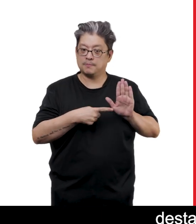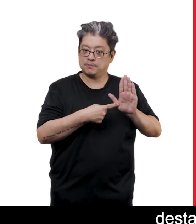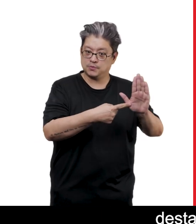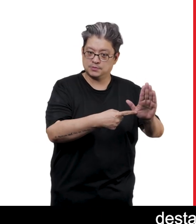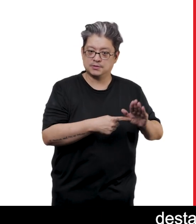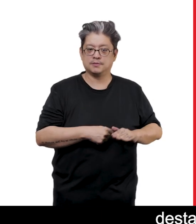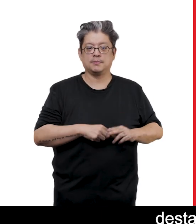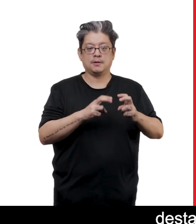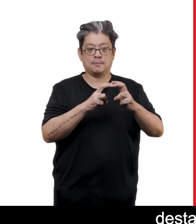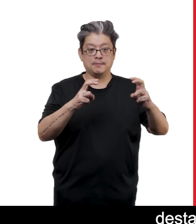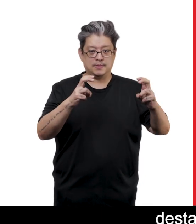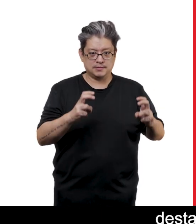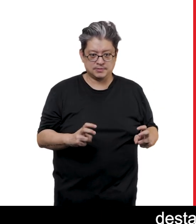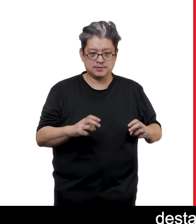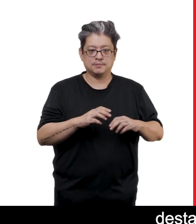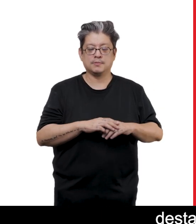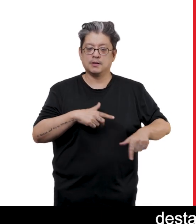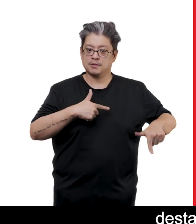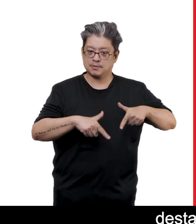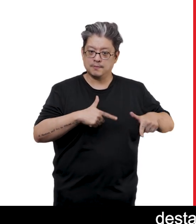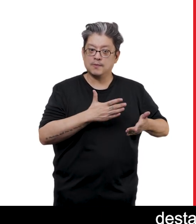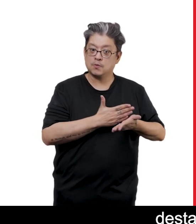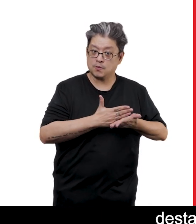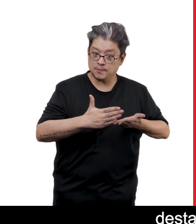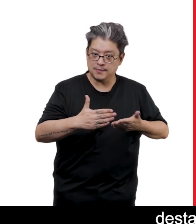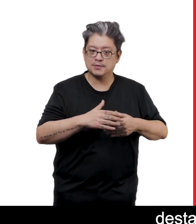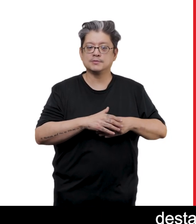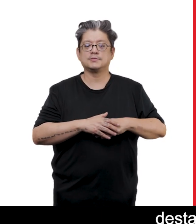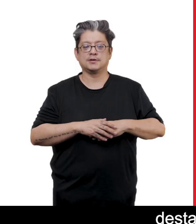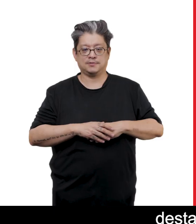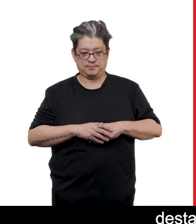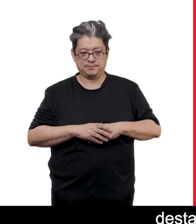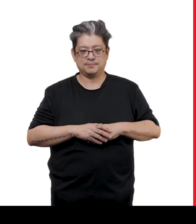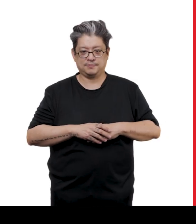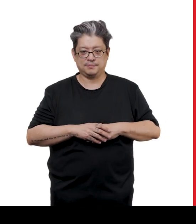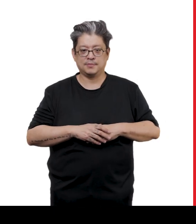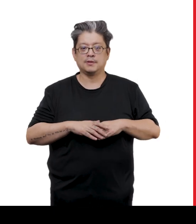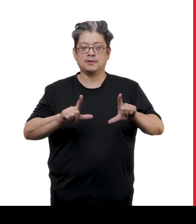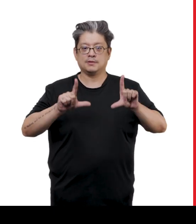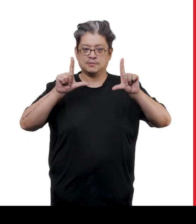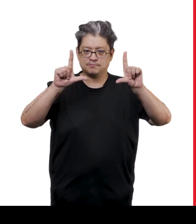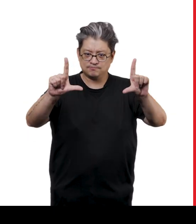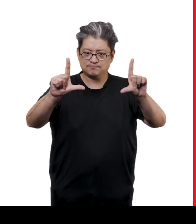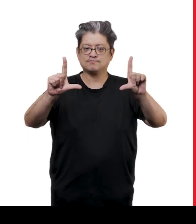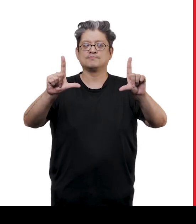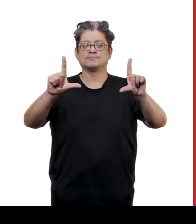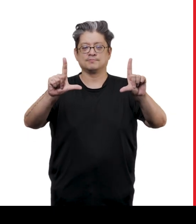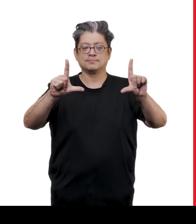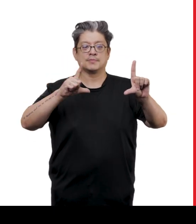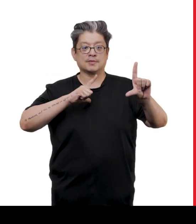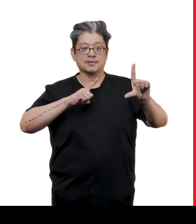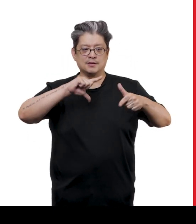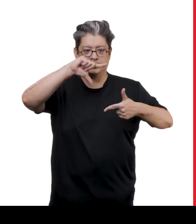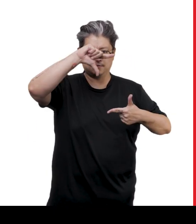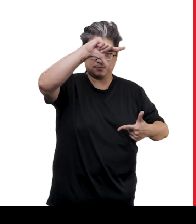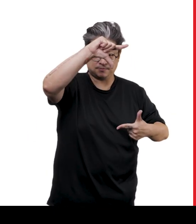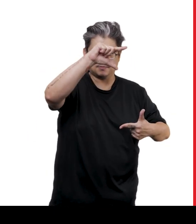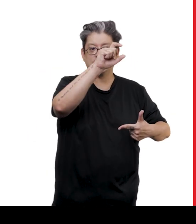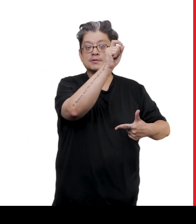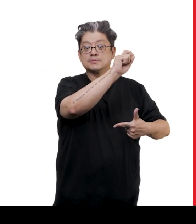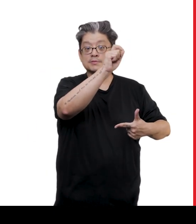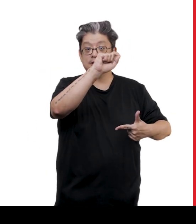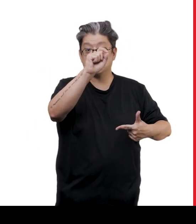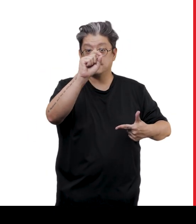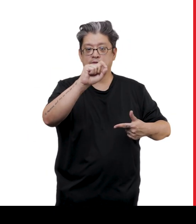documentos destacam a atuação dinâmica do MASP em seus primeiros anos. Em posição de destaque, encontra-se